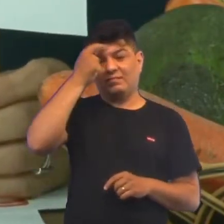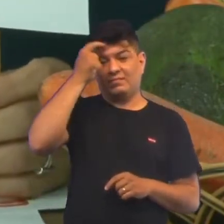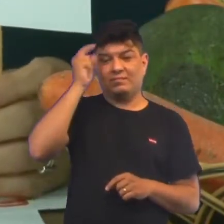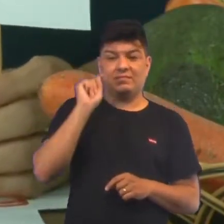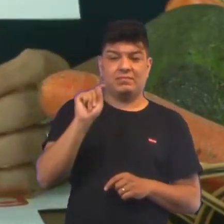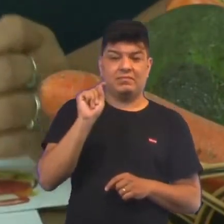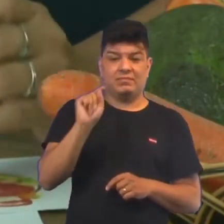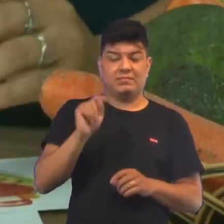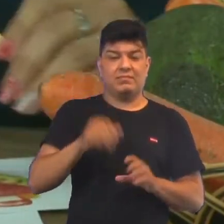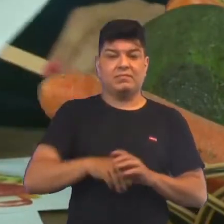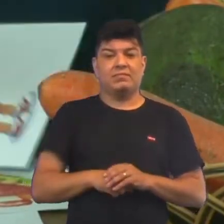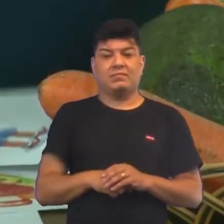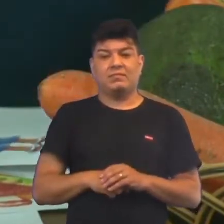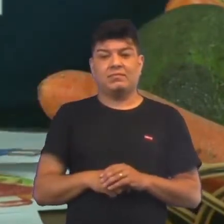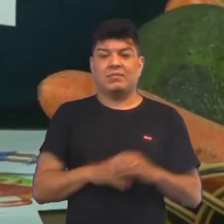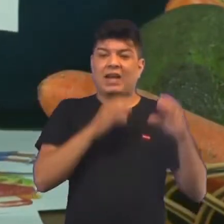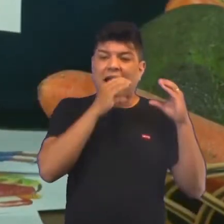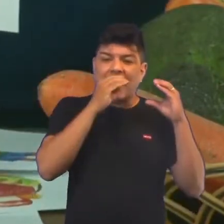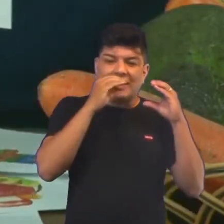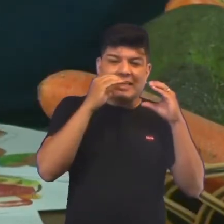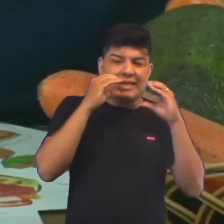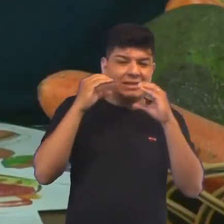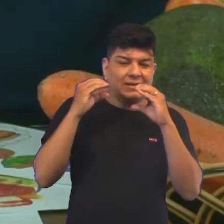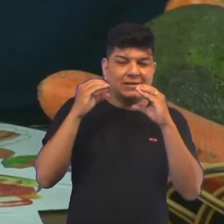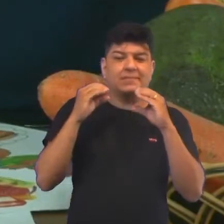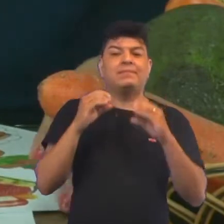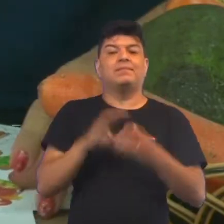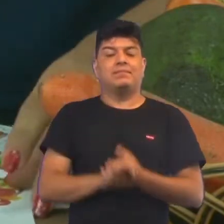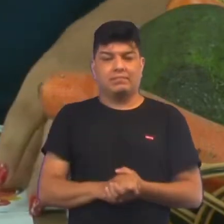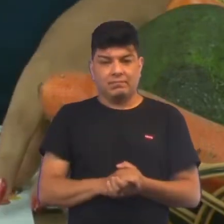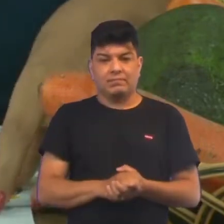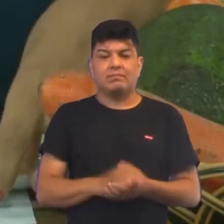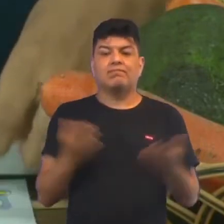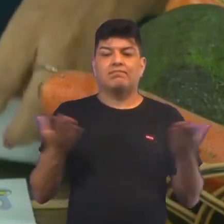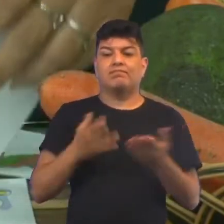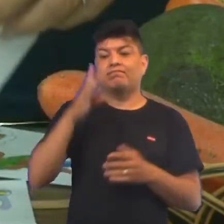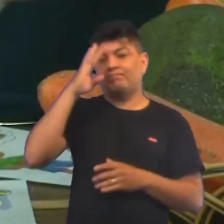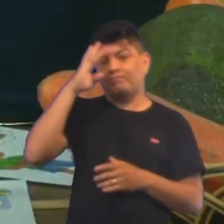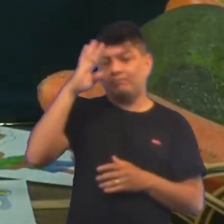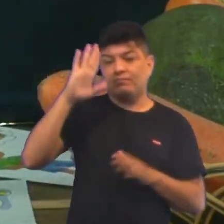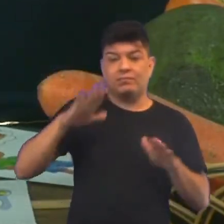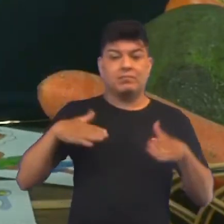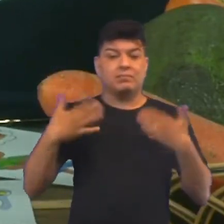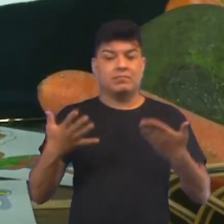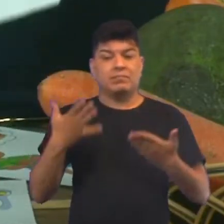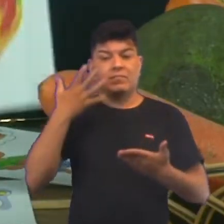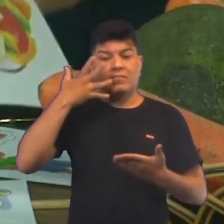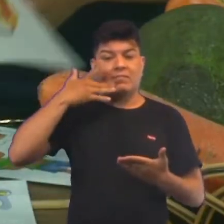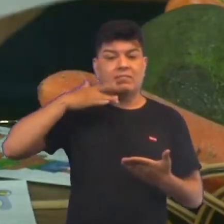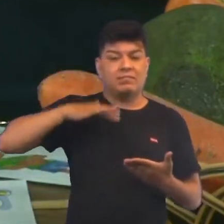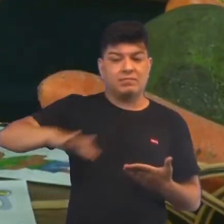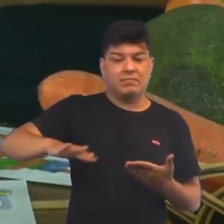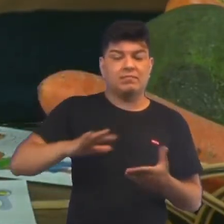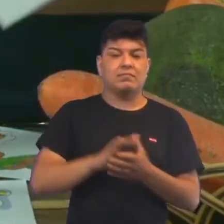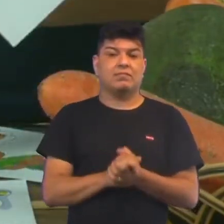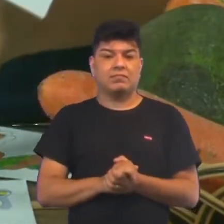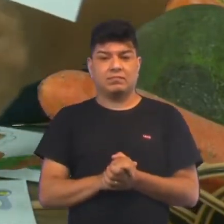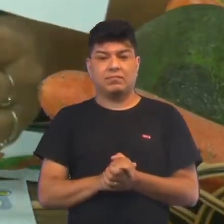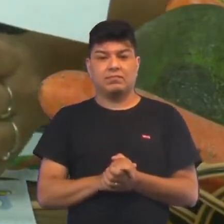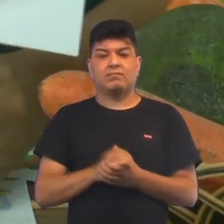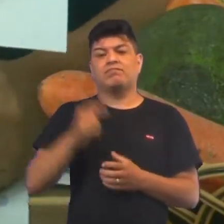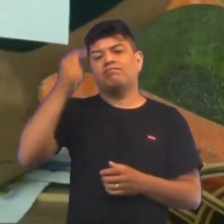quê, crianças? Em um hambúrguer. Agora vamos imaginar qual das crianças estava